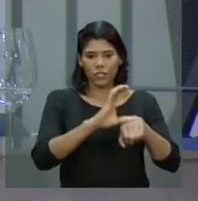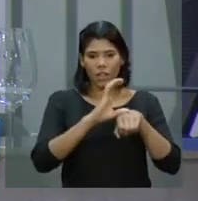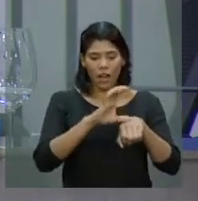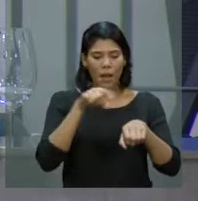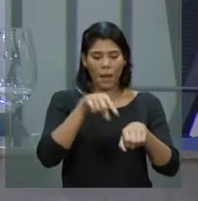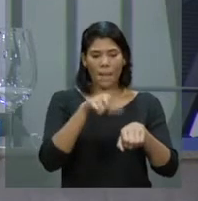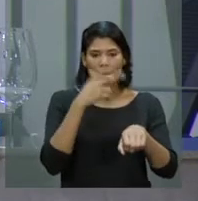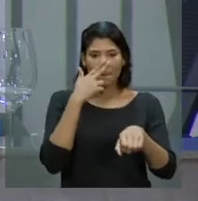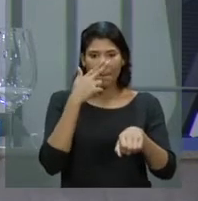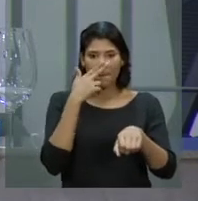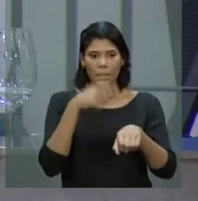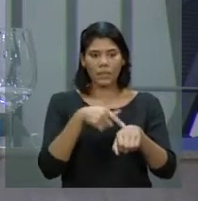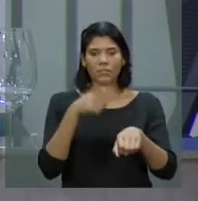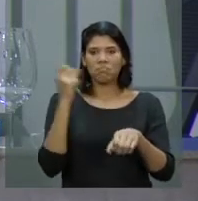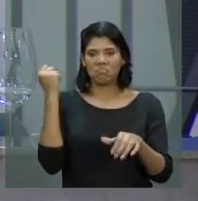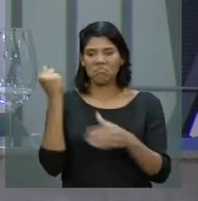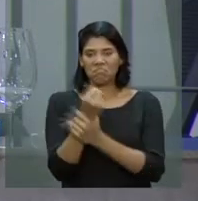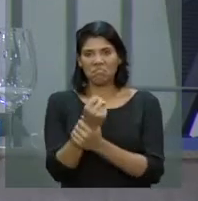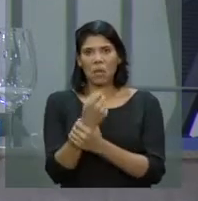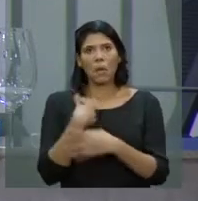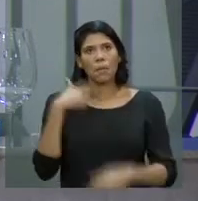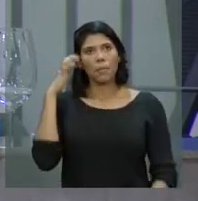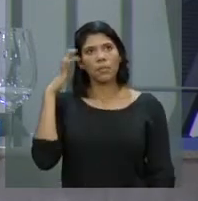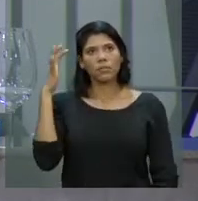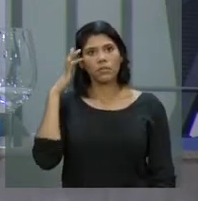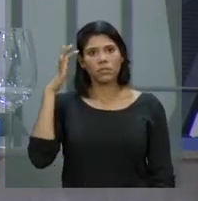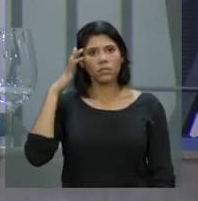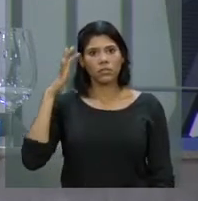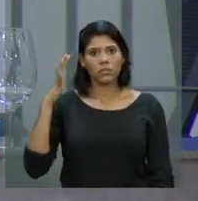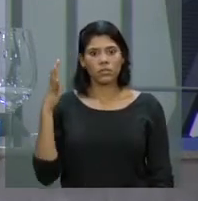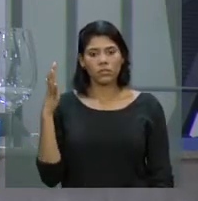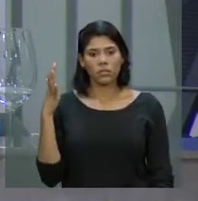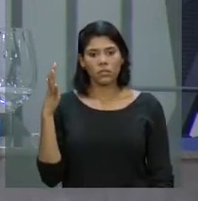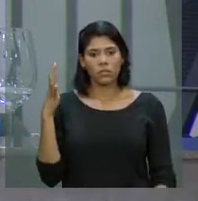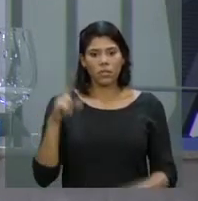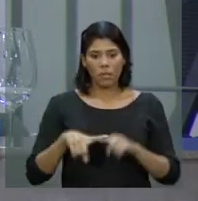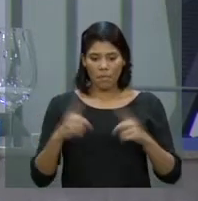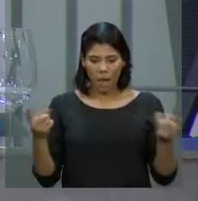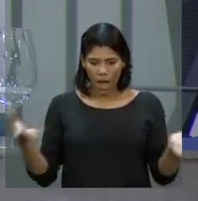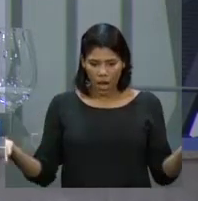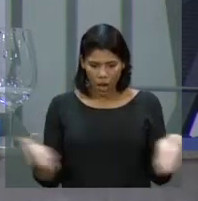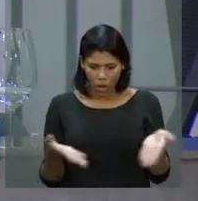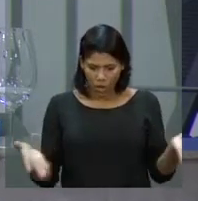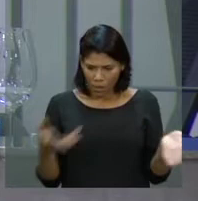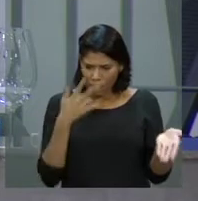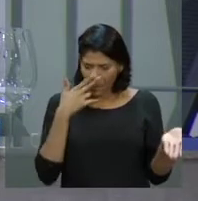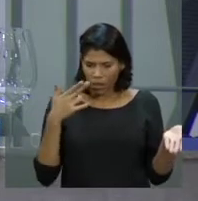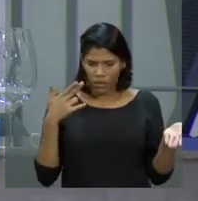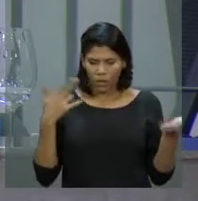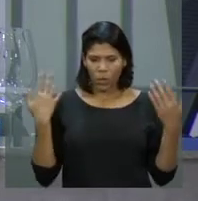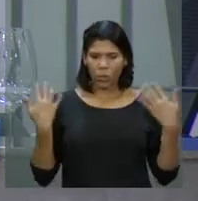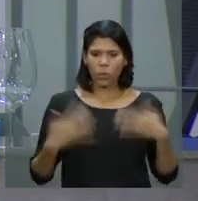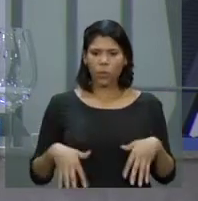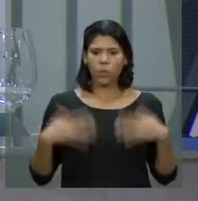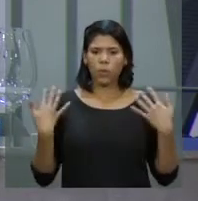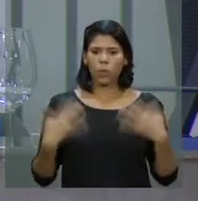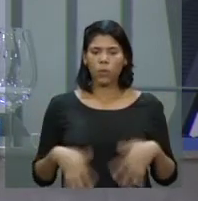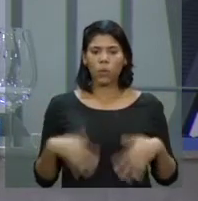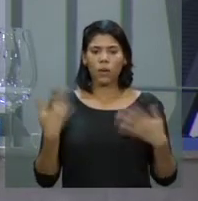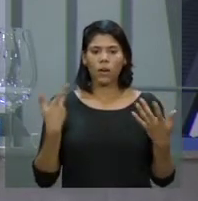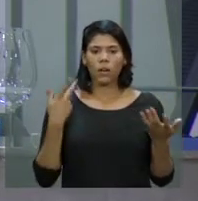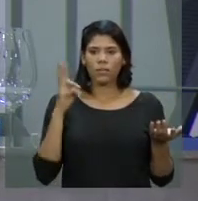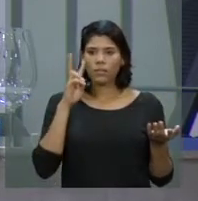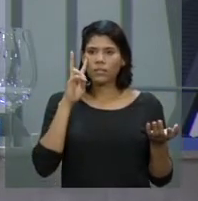estavam asseguradas, né, na nossa Carta Magna, mas quando nós nos deparamos com